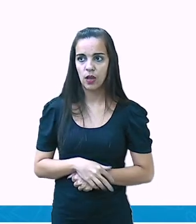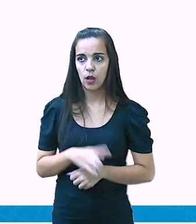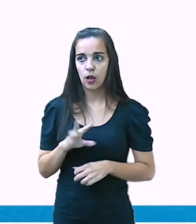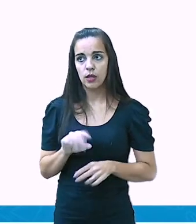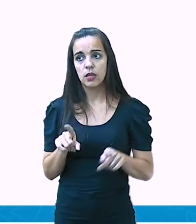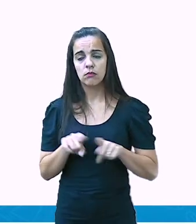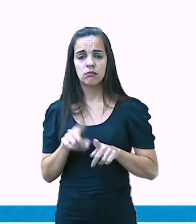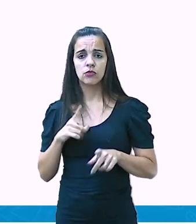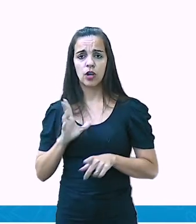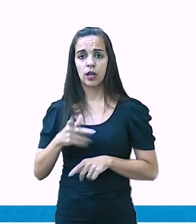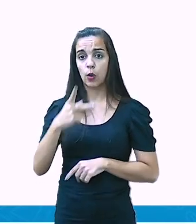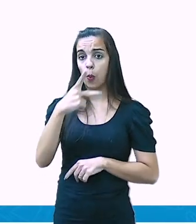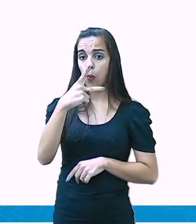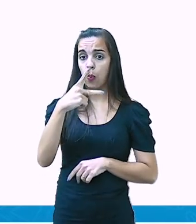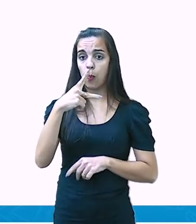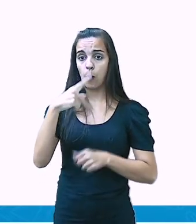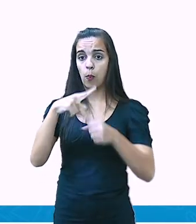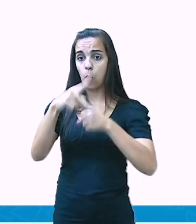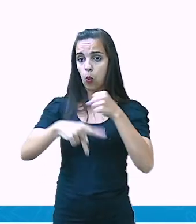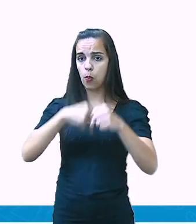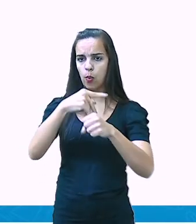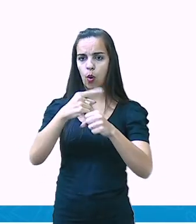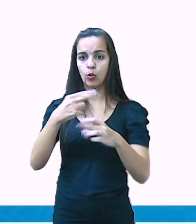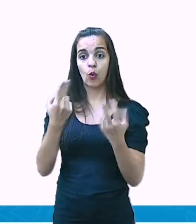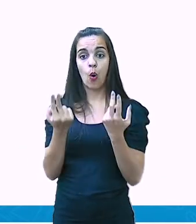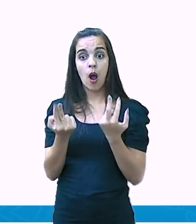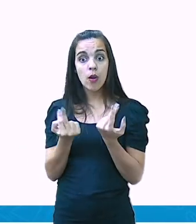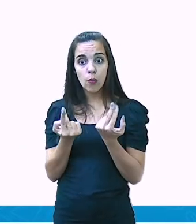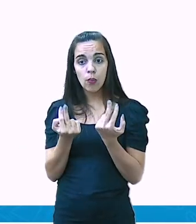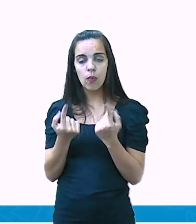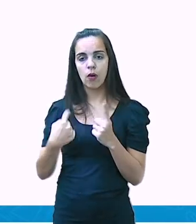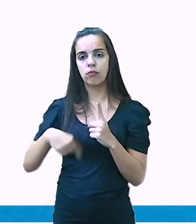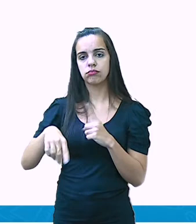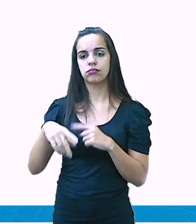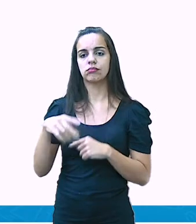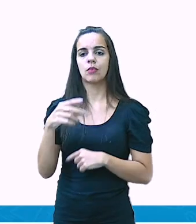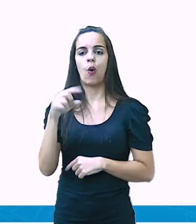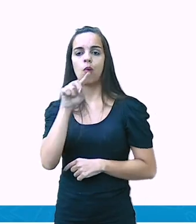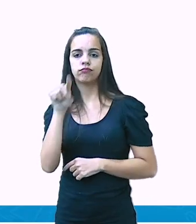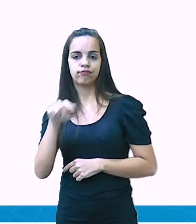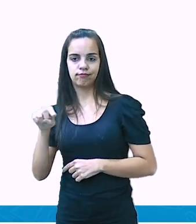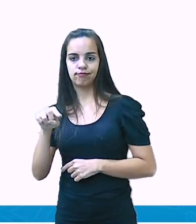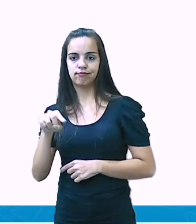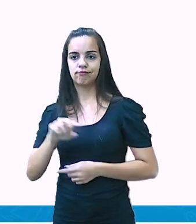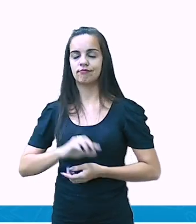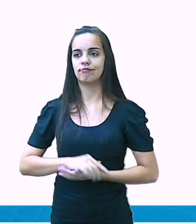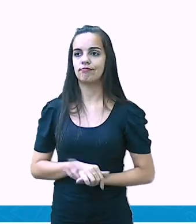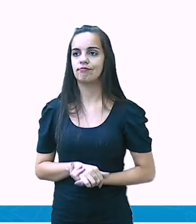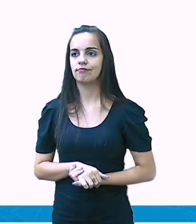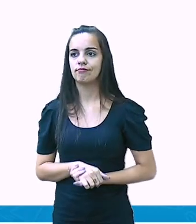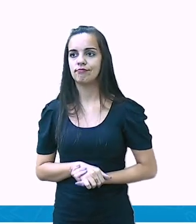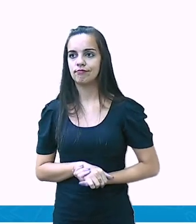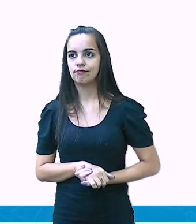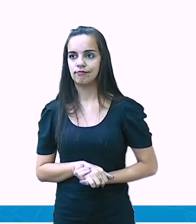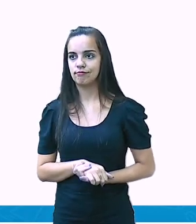causa desta igualdade que a gente falou anteriormente, tá? Espera aí.